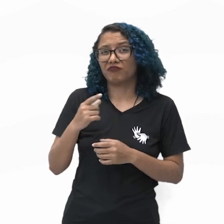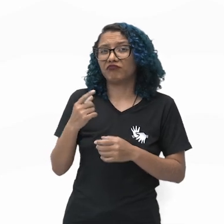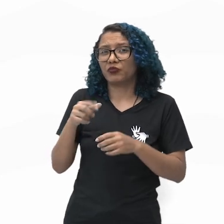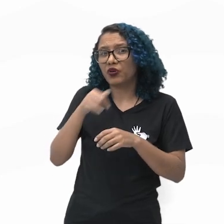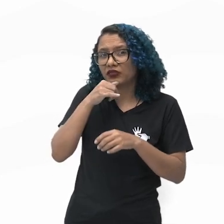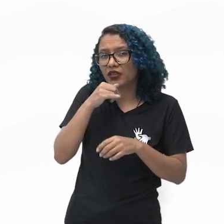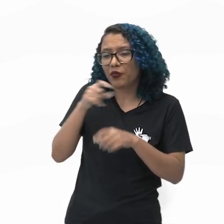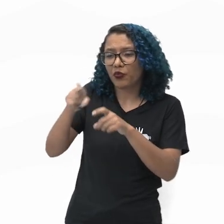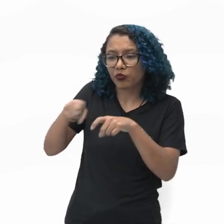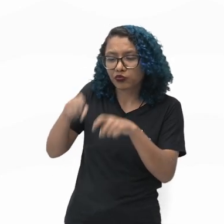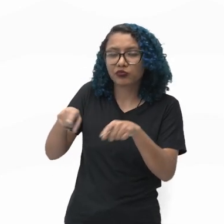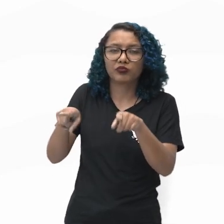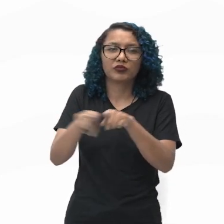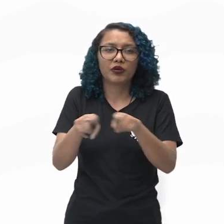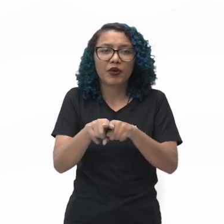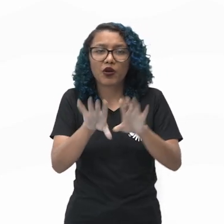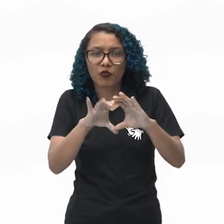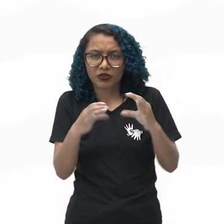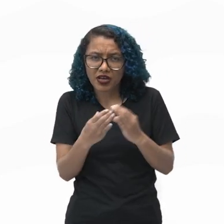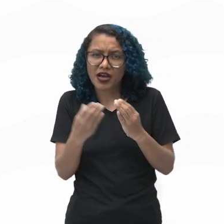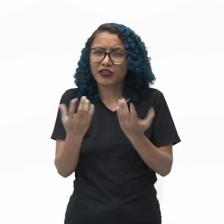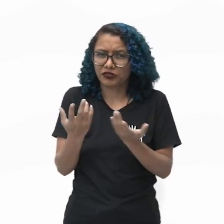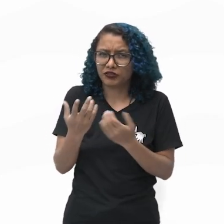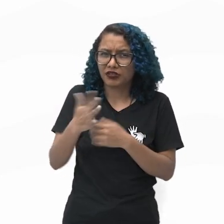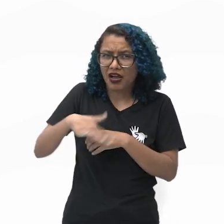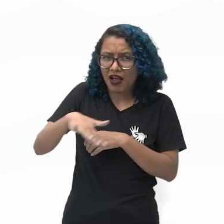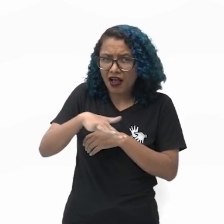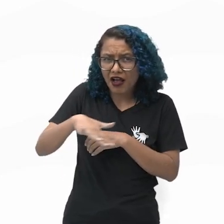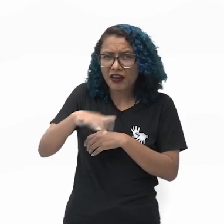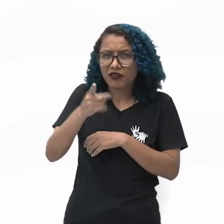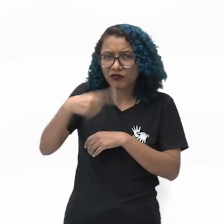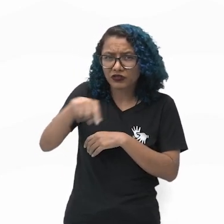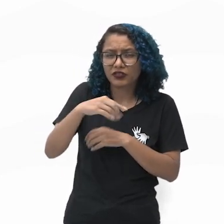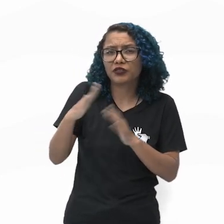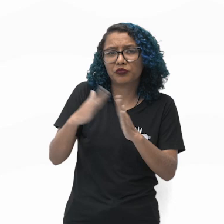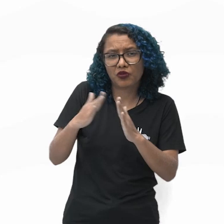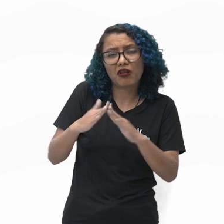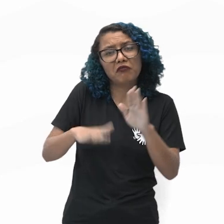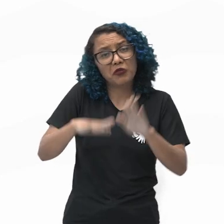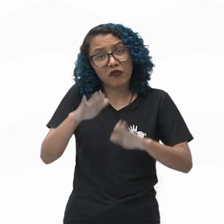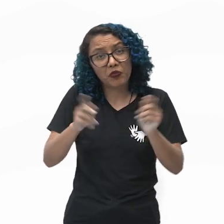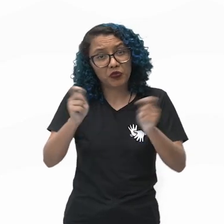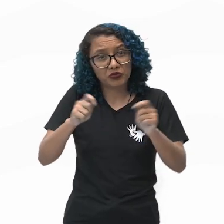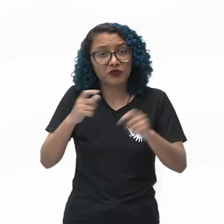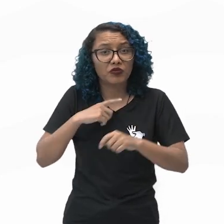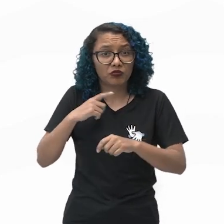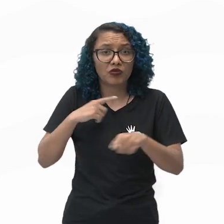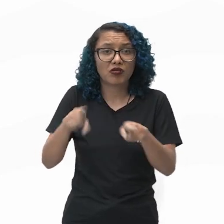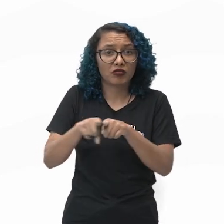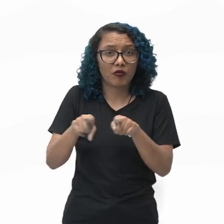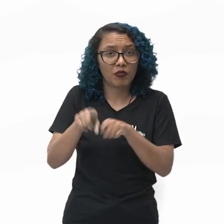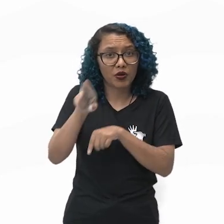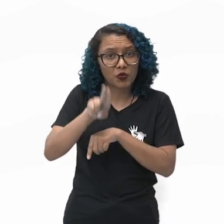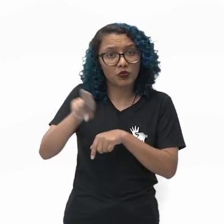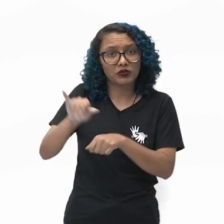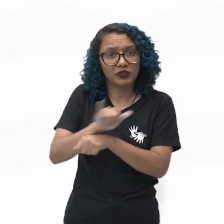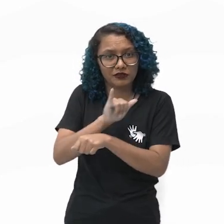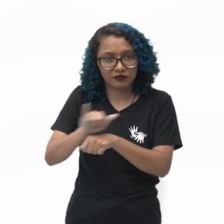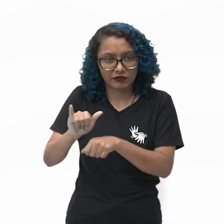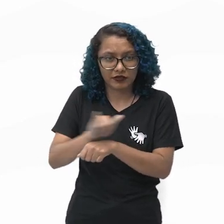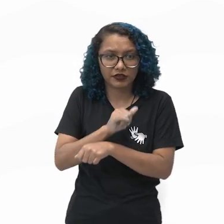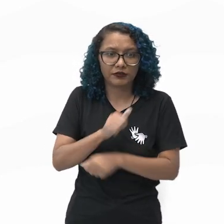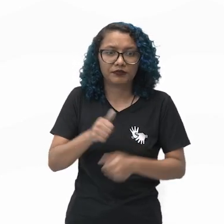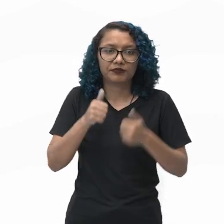né? Na sua própria região aí deve ter alguma estrutura dessa. No 2, nós temos aí economia